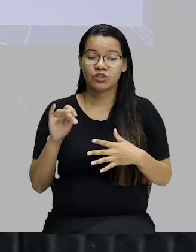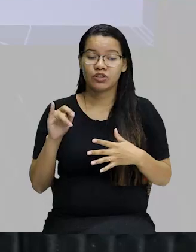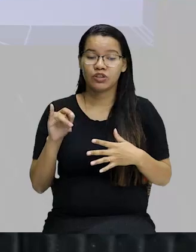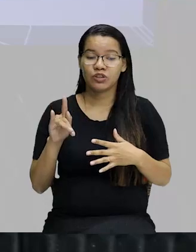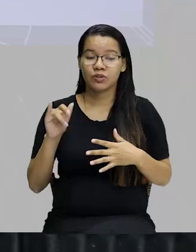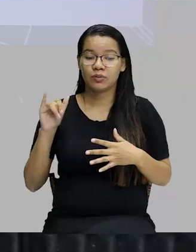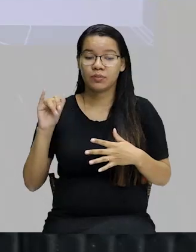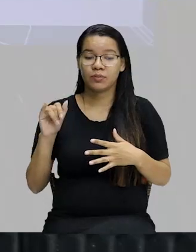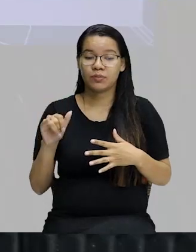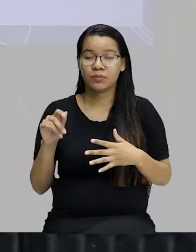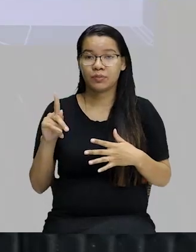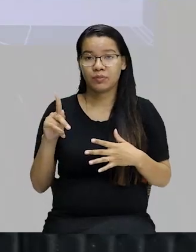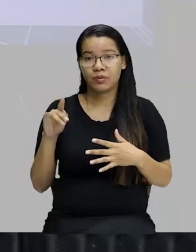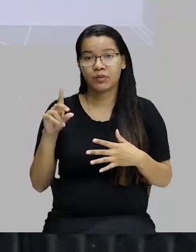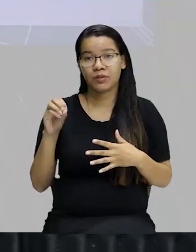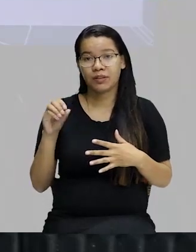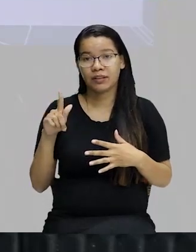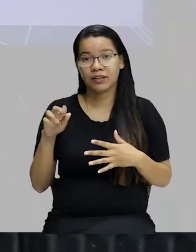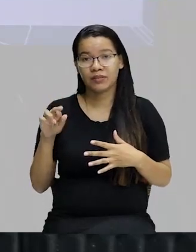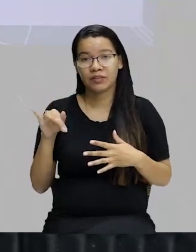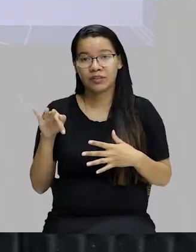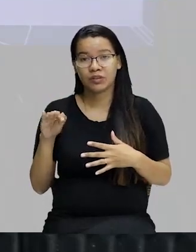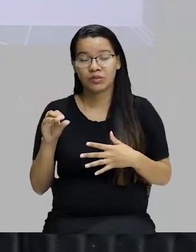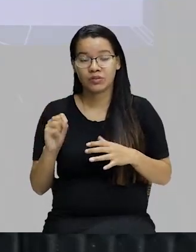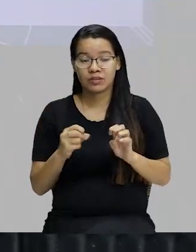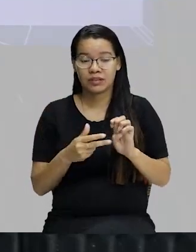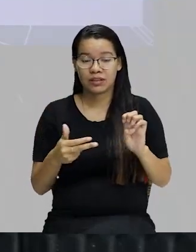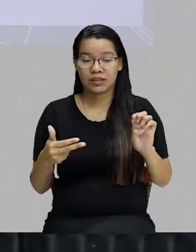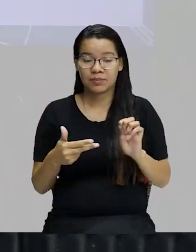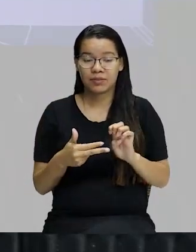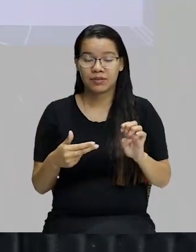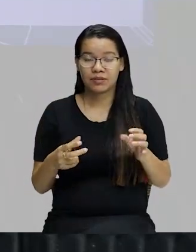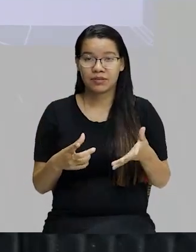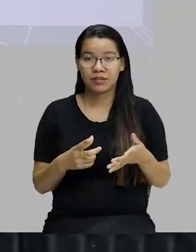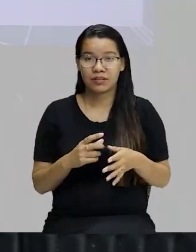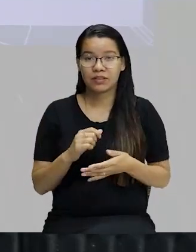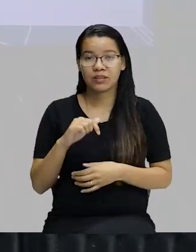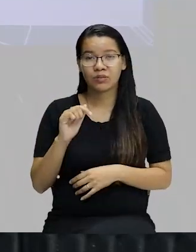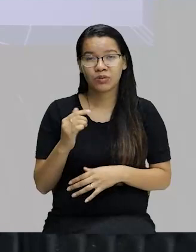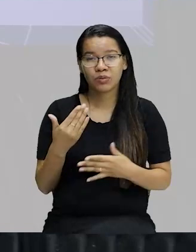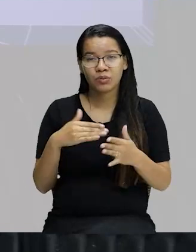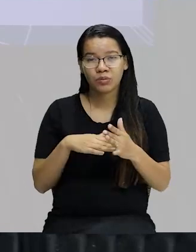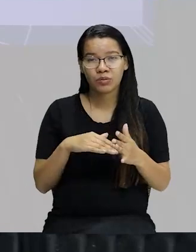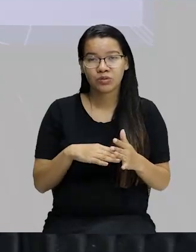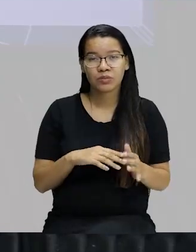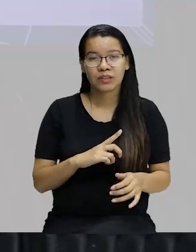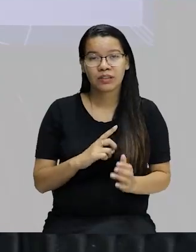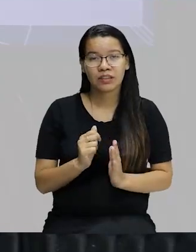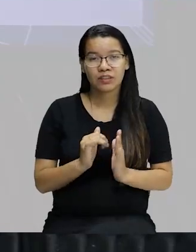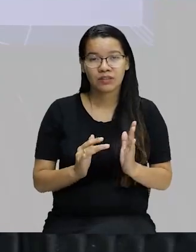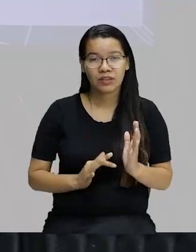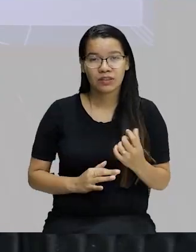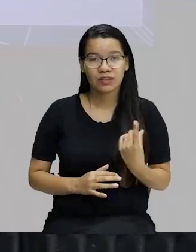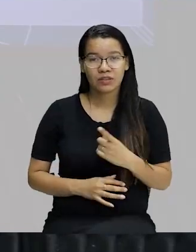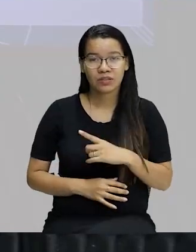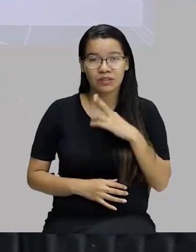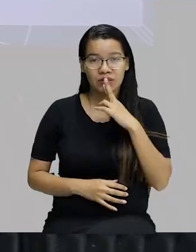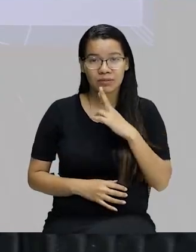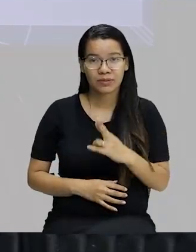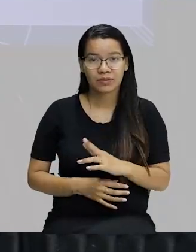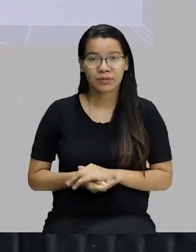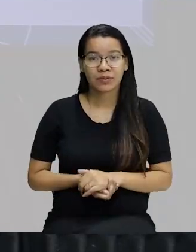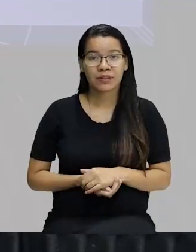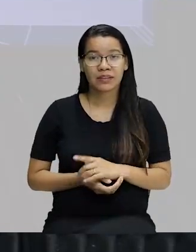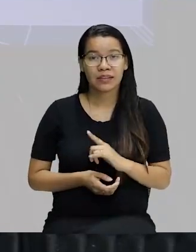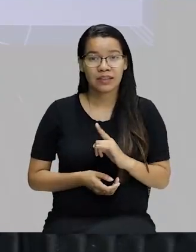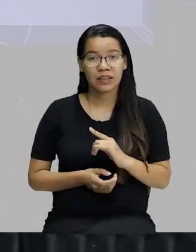demonstrar a aplicação dessas estratégias. Aqui são algumas, mas existem várias outras que a gente vai abordar em futuras